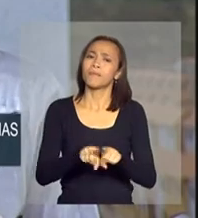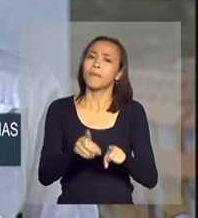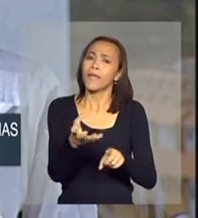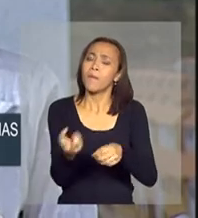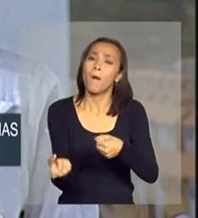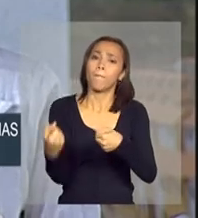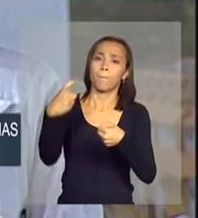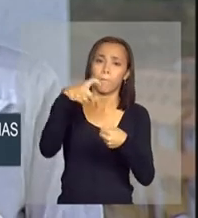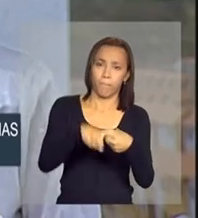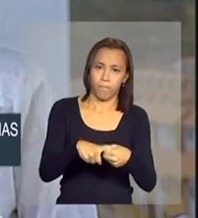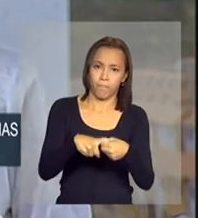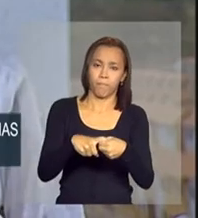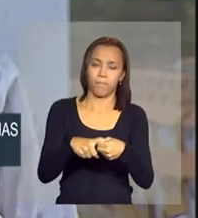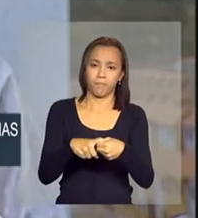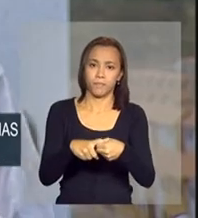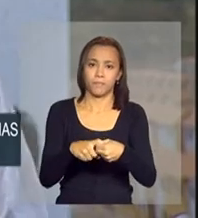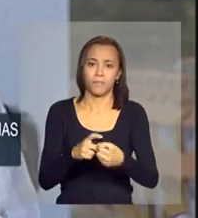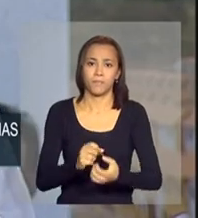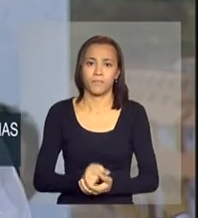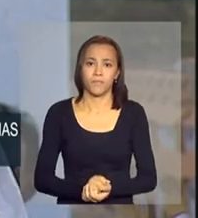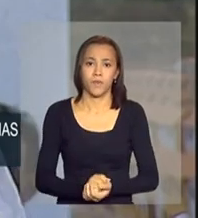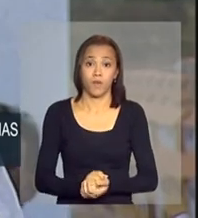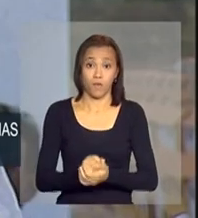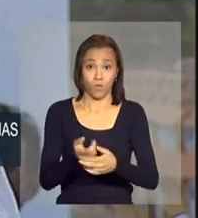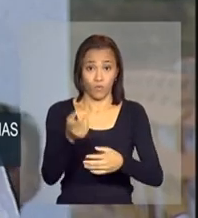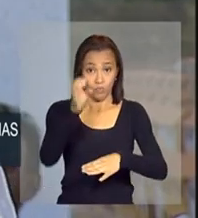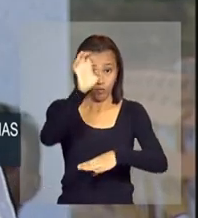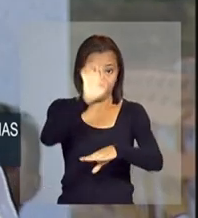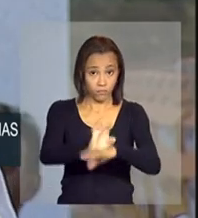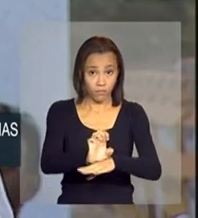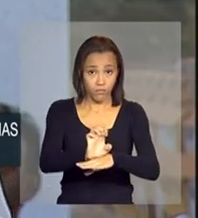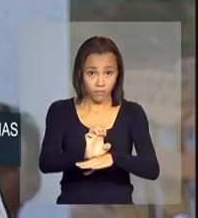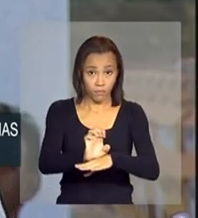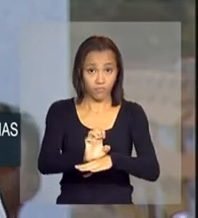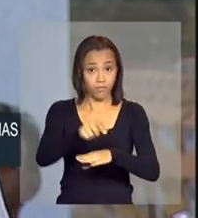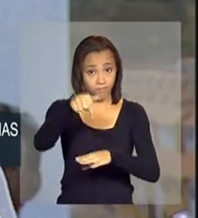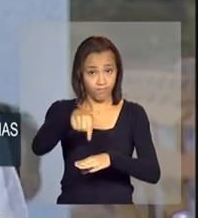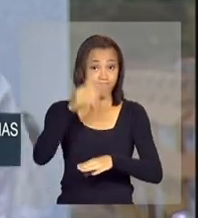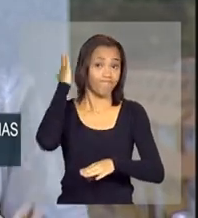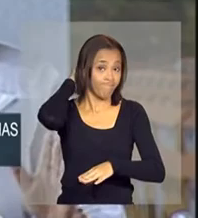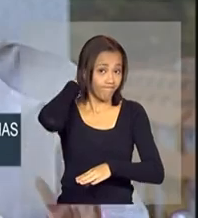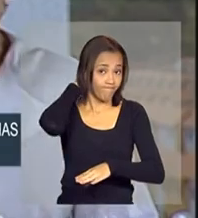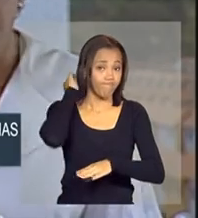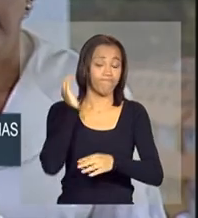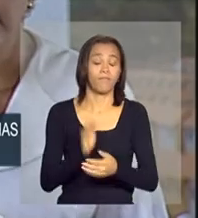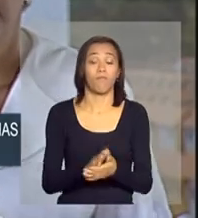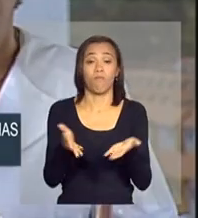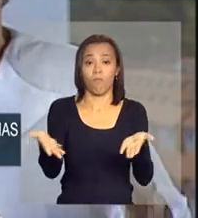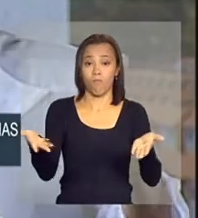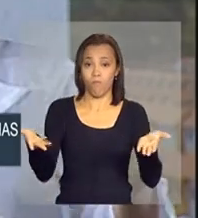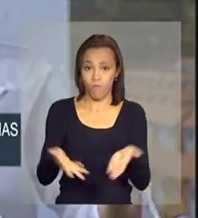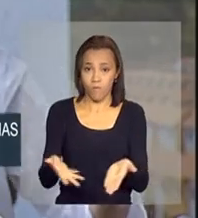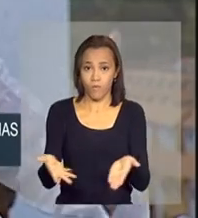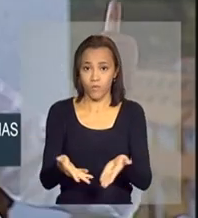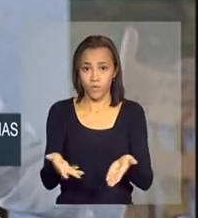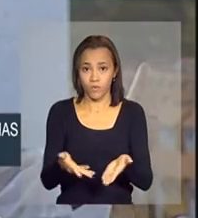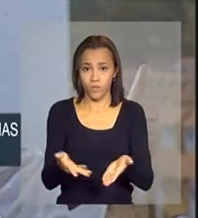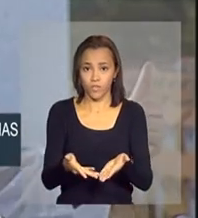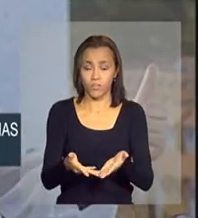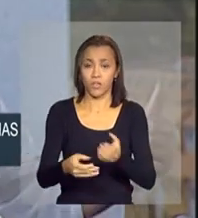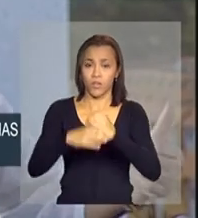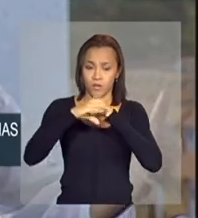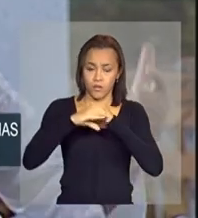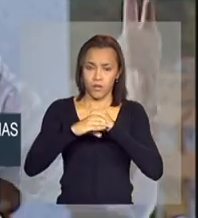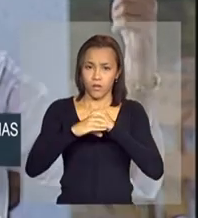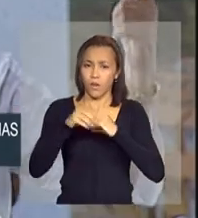grande parceria com o Estado do Pará hoje em